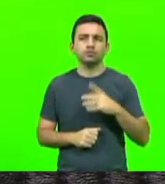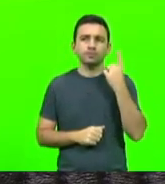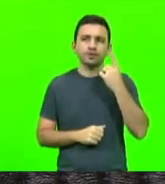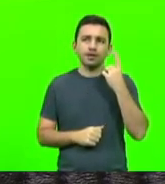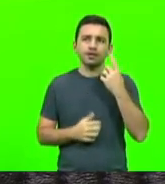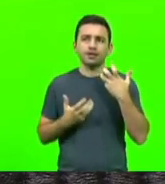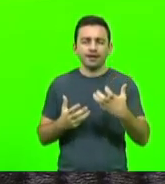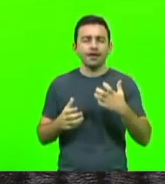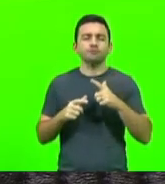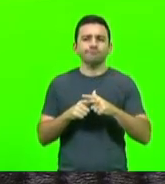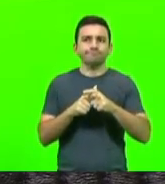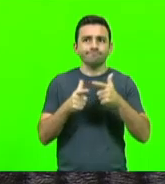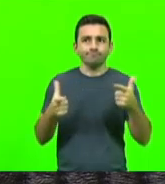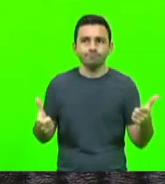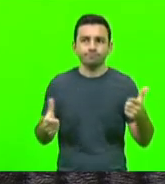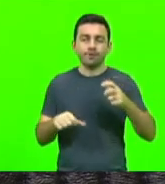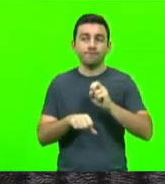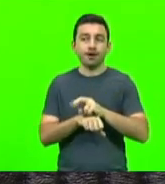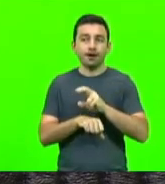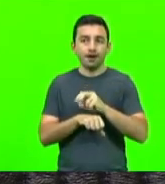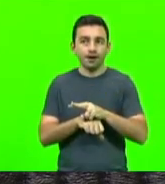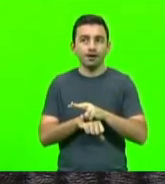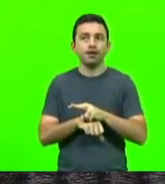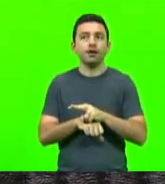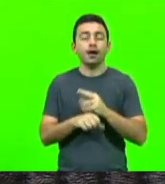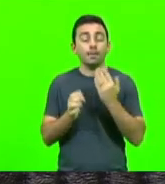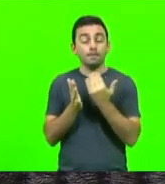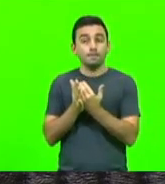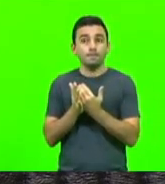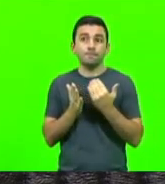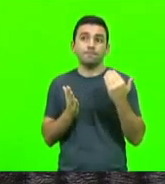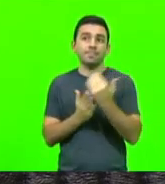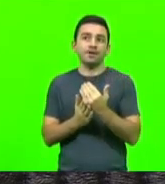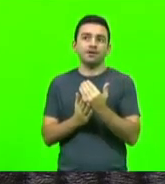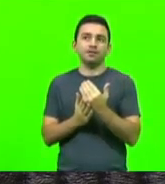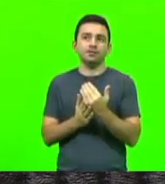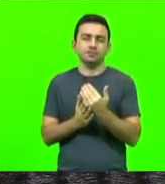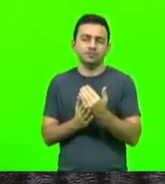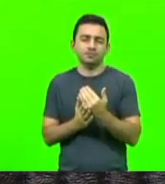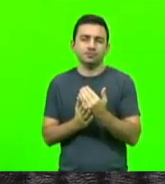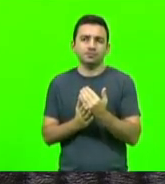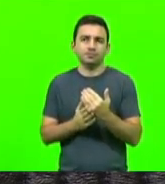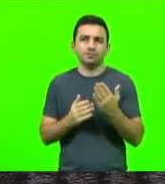ampliar as vagas no nível